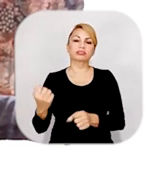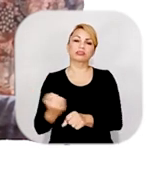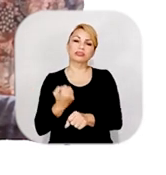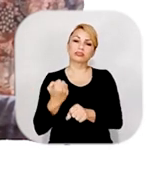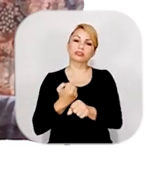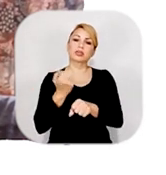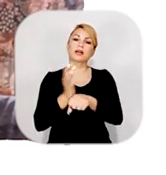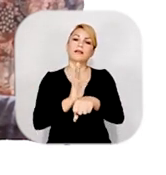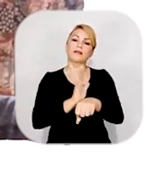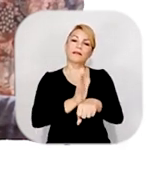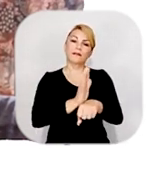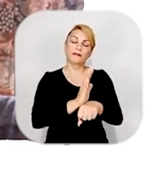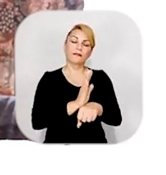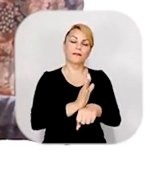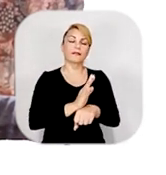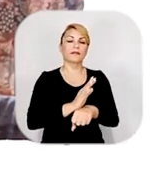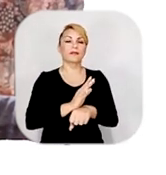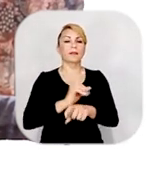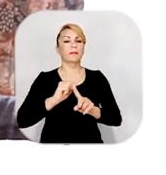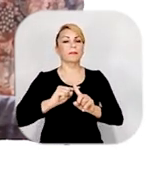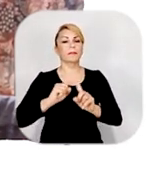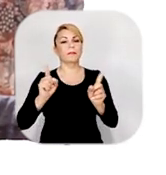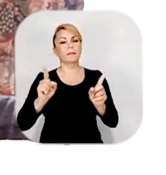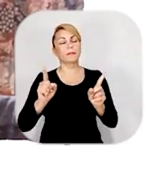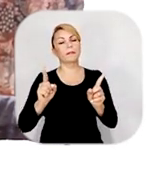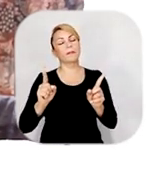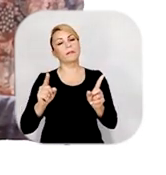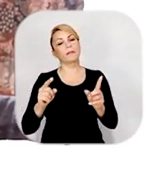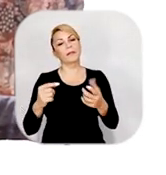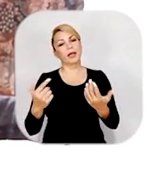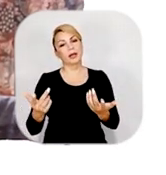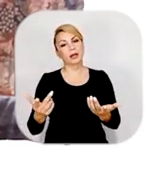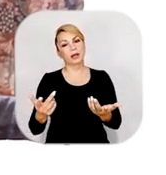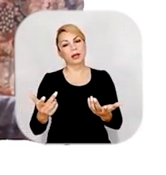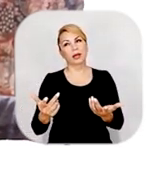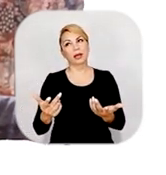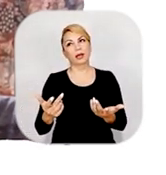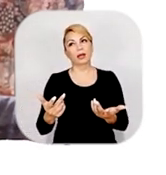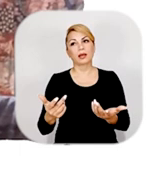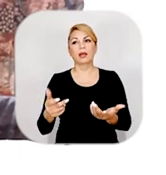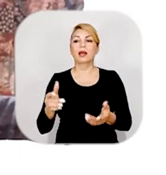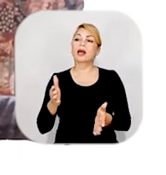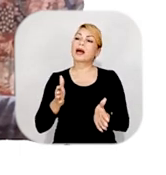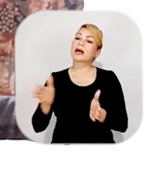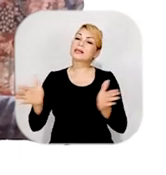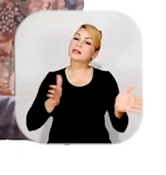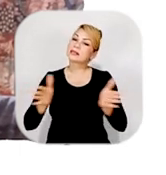de um filme, mas um filme mais, digamos assim, público, mais para